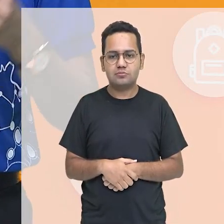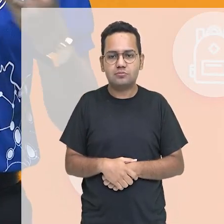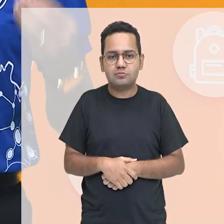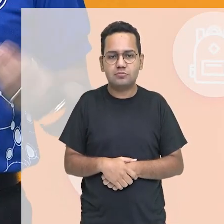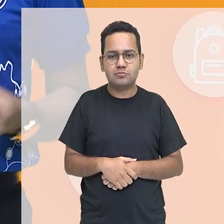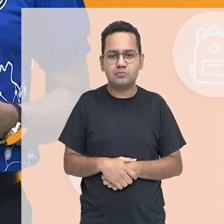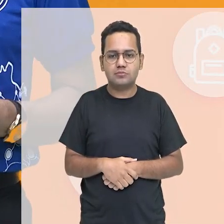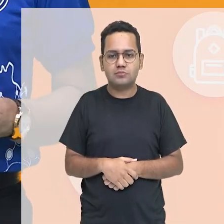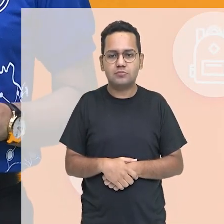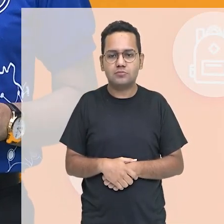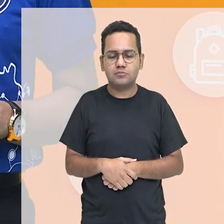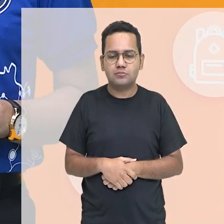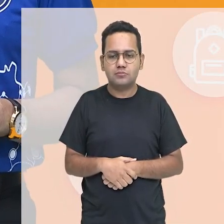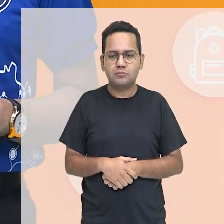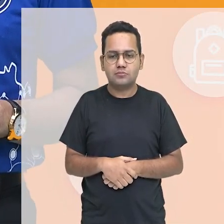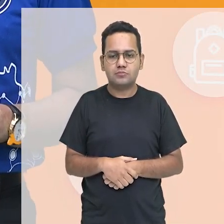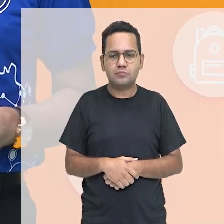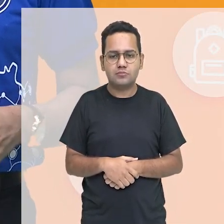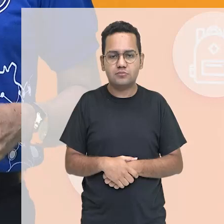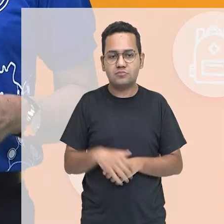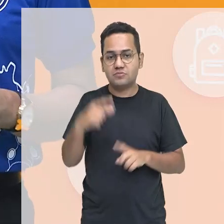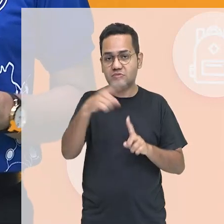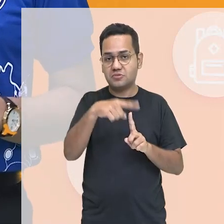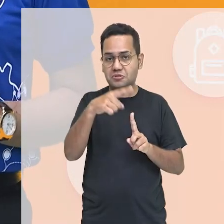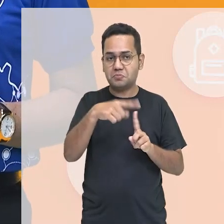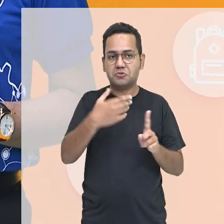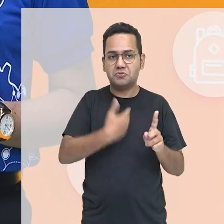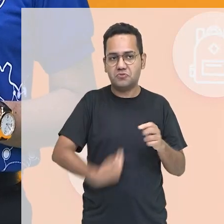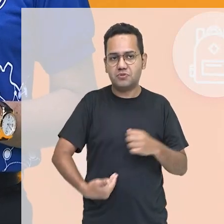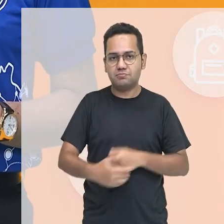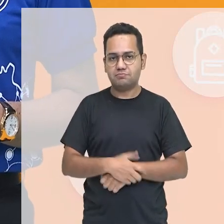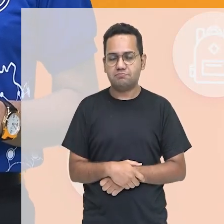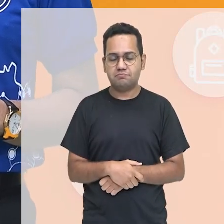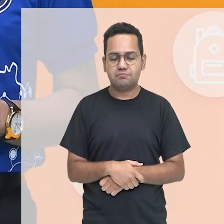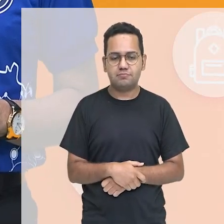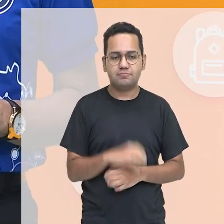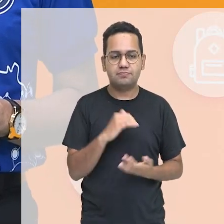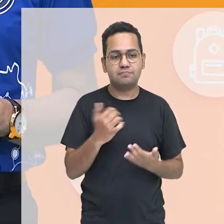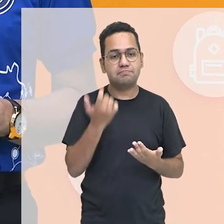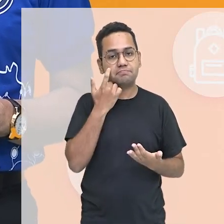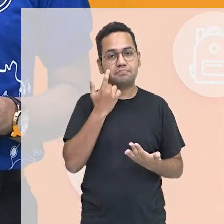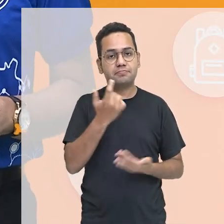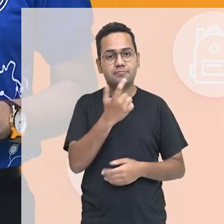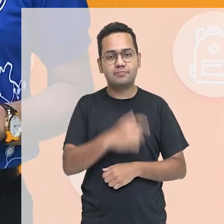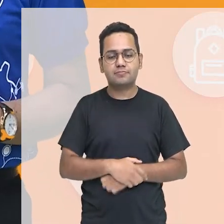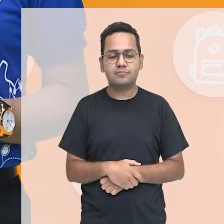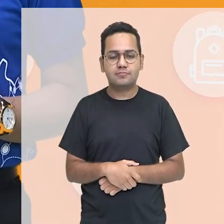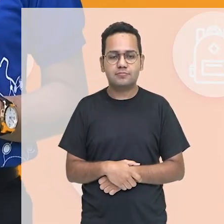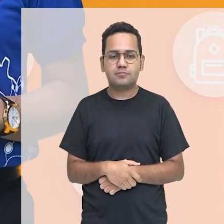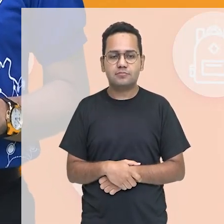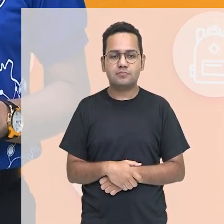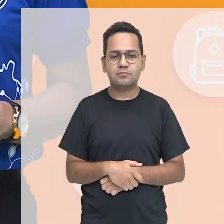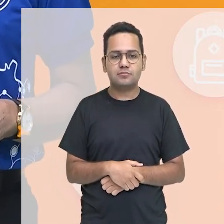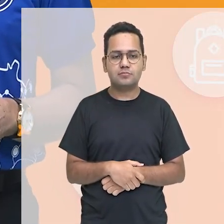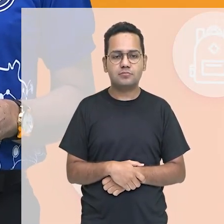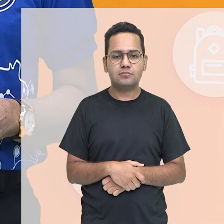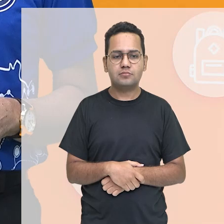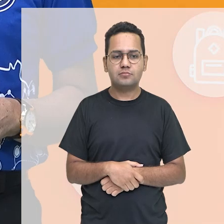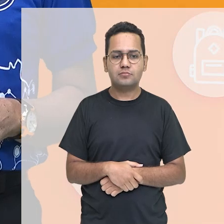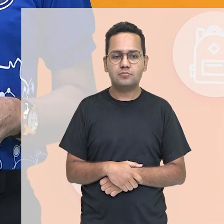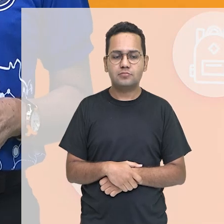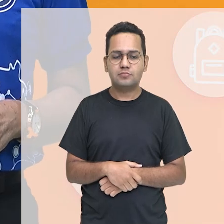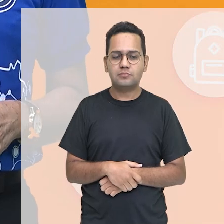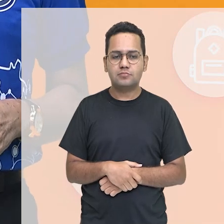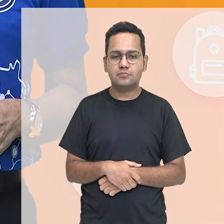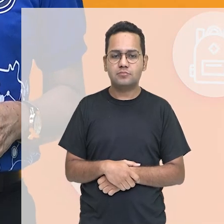desse modo de governar que é o populismo? Bem, a primeira característica que nós trouxemos para vocês é a relação direta do